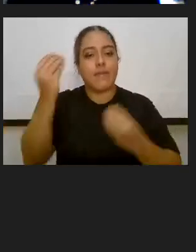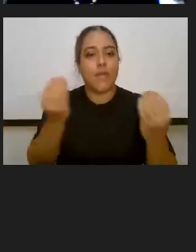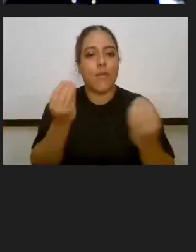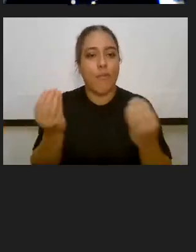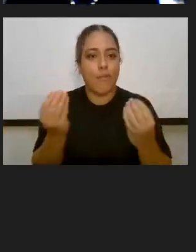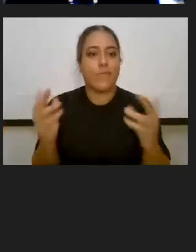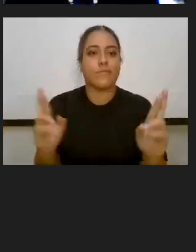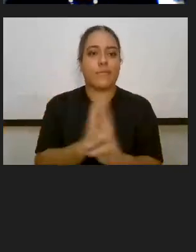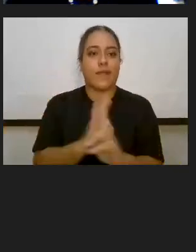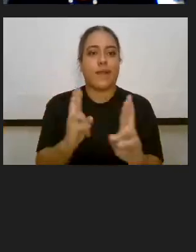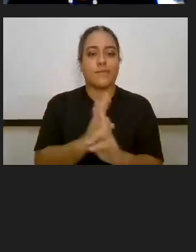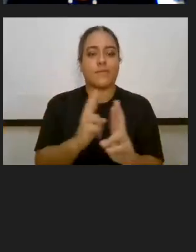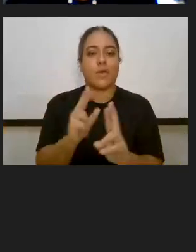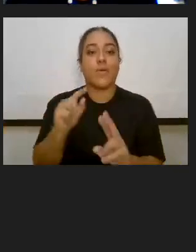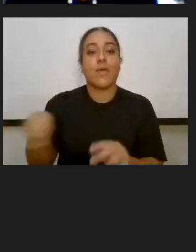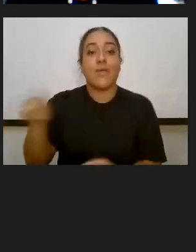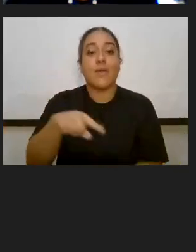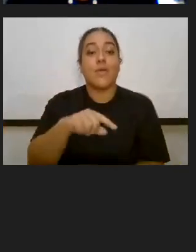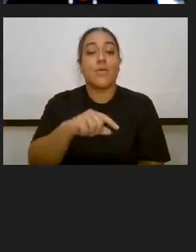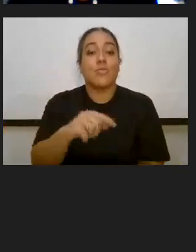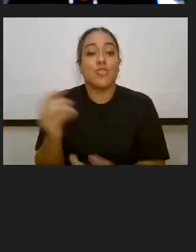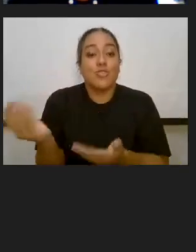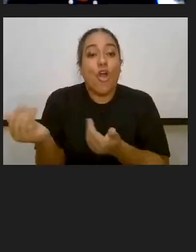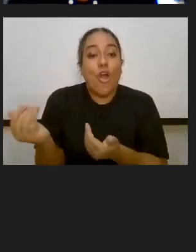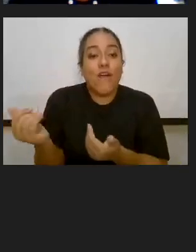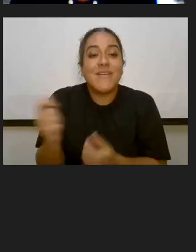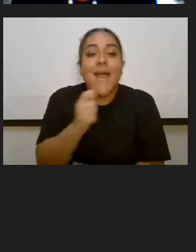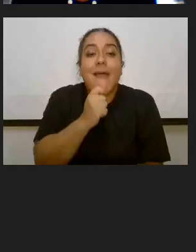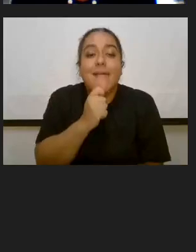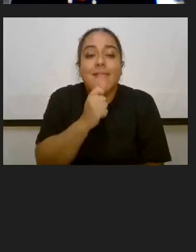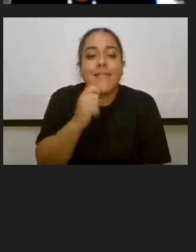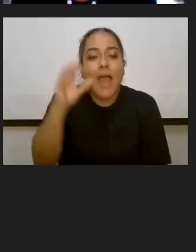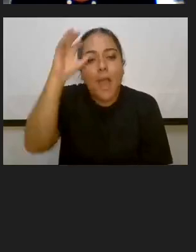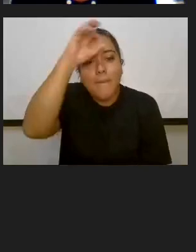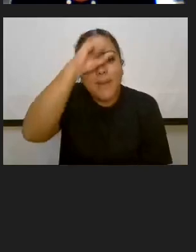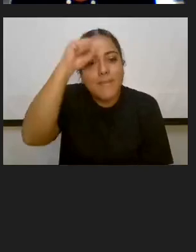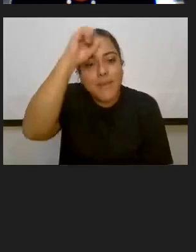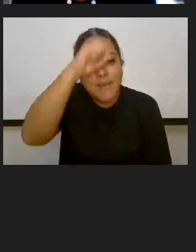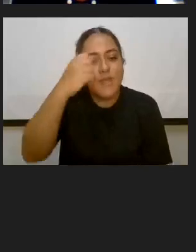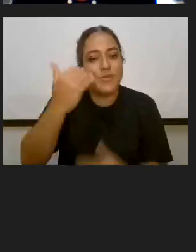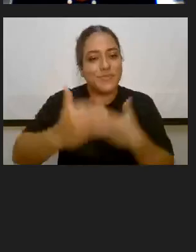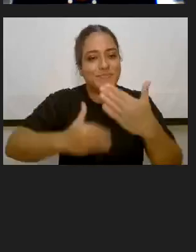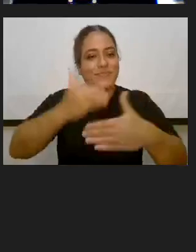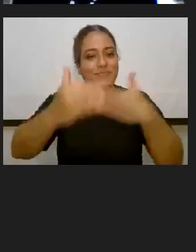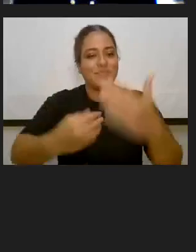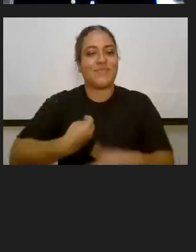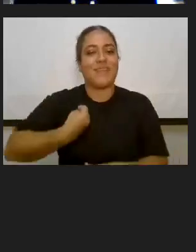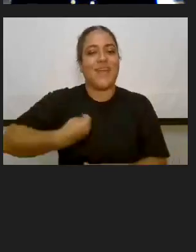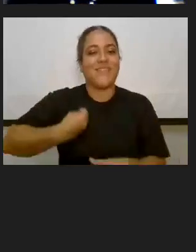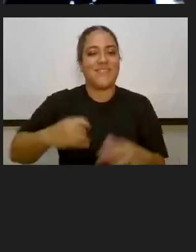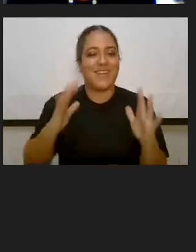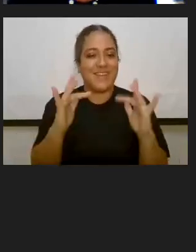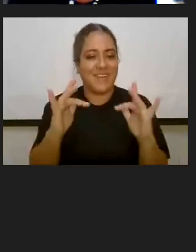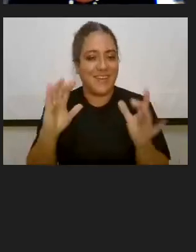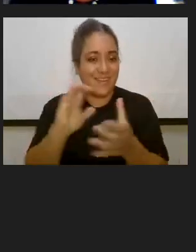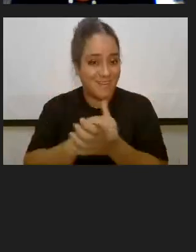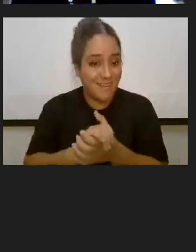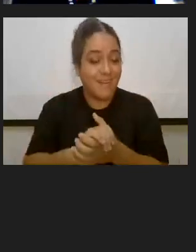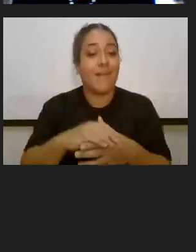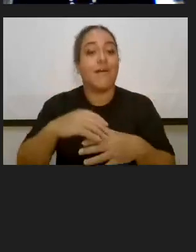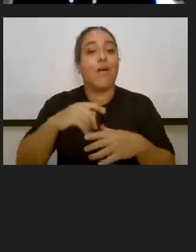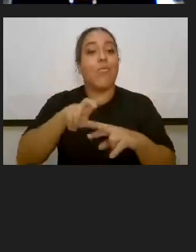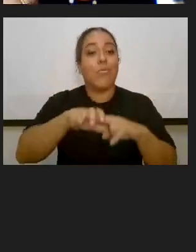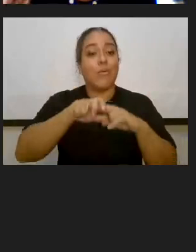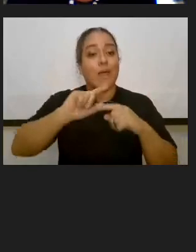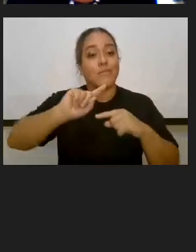meninada está aprendendo, está experienciando essa vida amorosa de uma maneira pós-pandemia